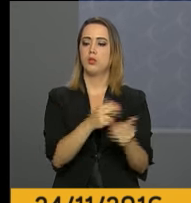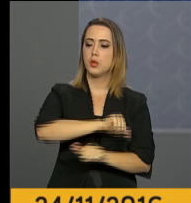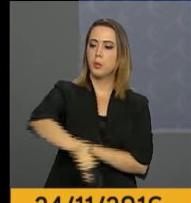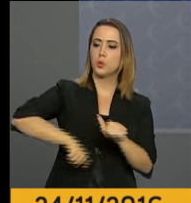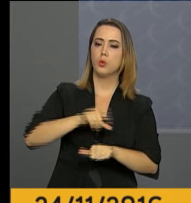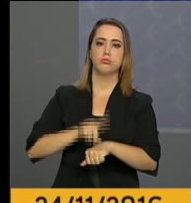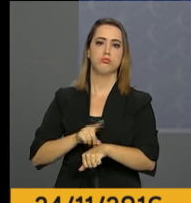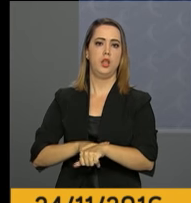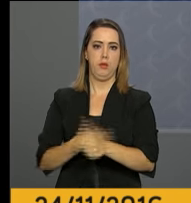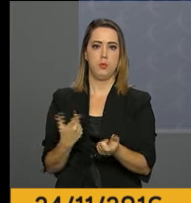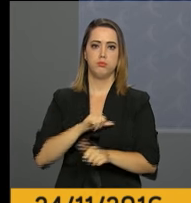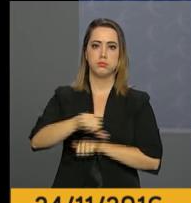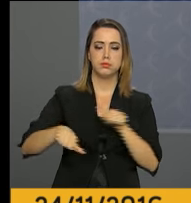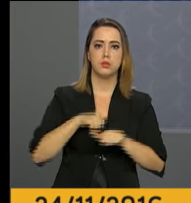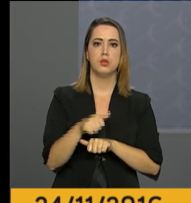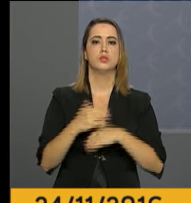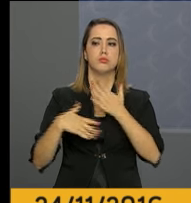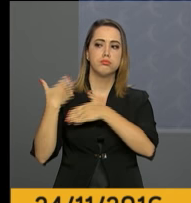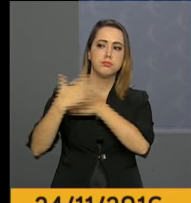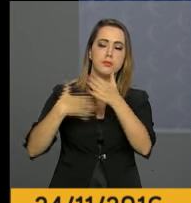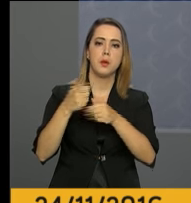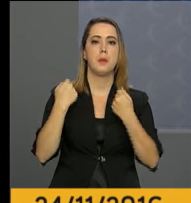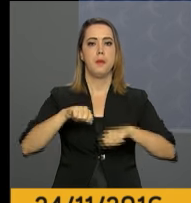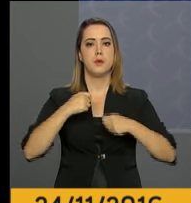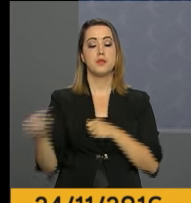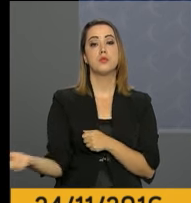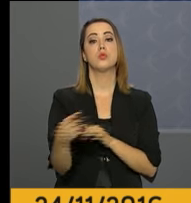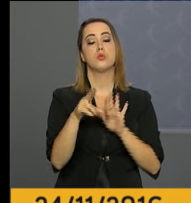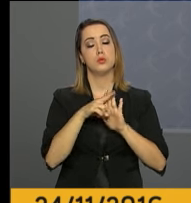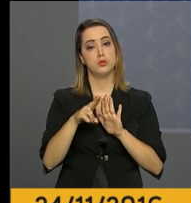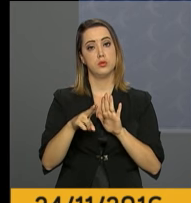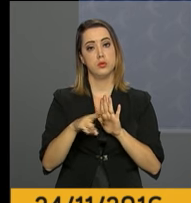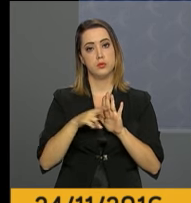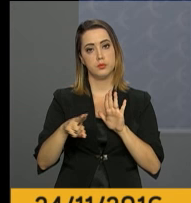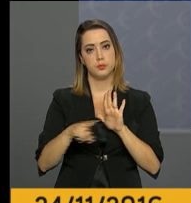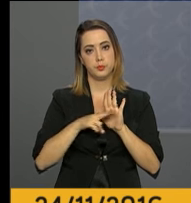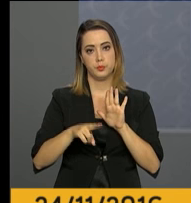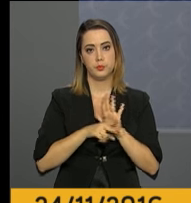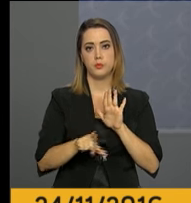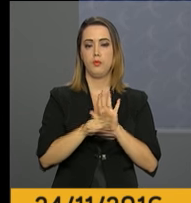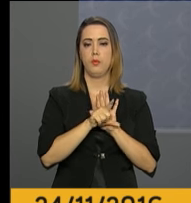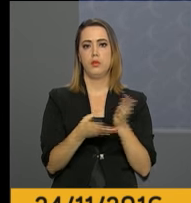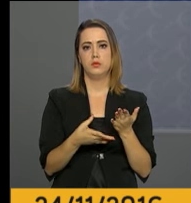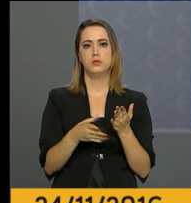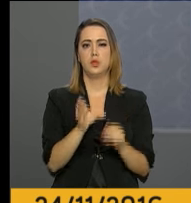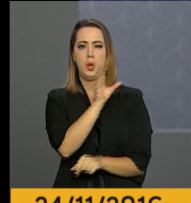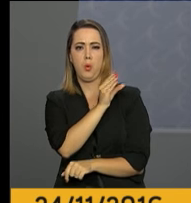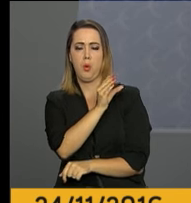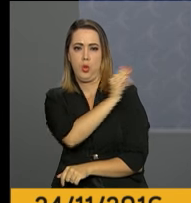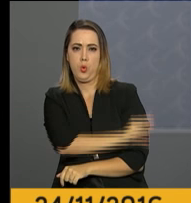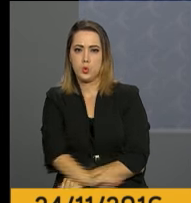impõe-se a readequação de todos os costumes no par particular L dos costumes eh trabalhistas e é